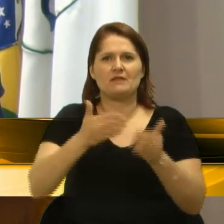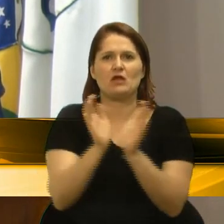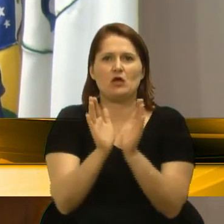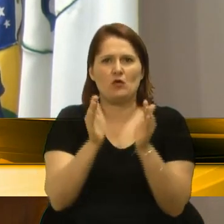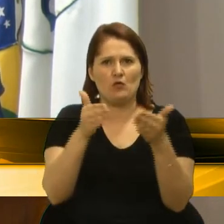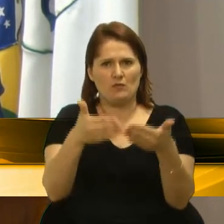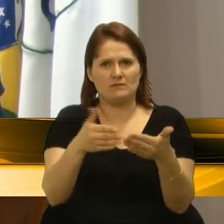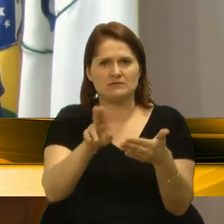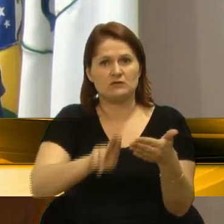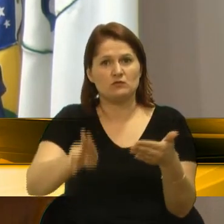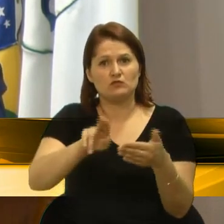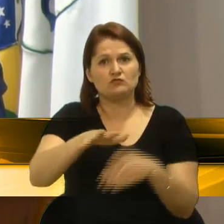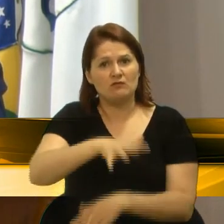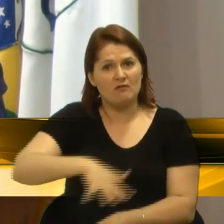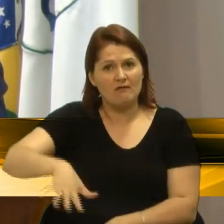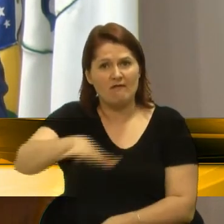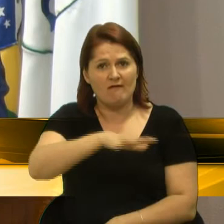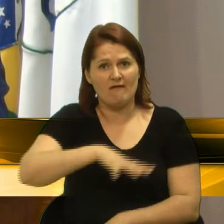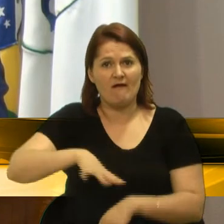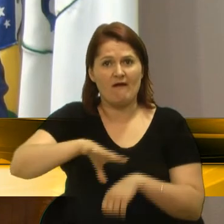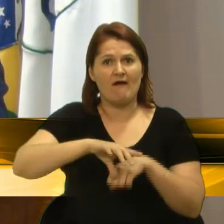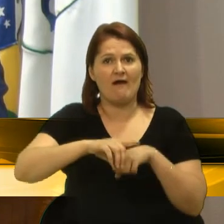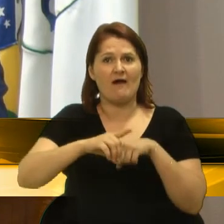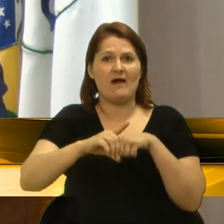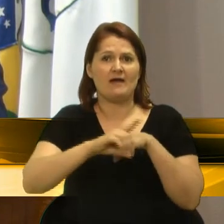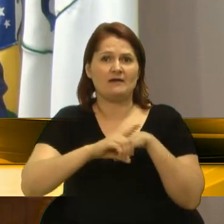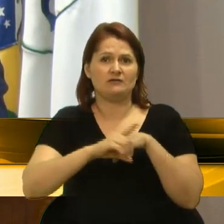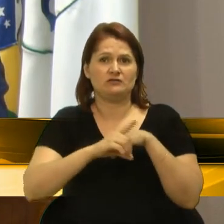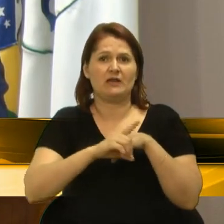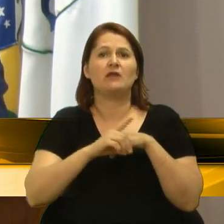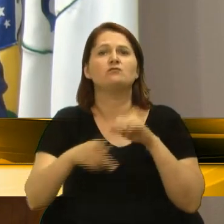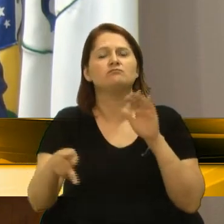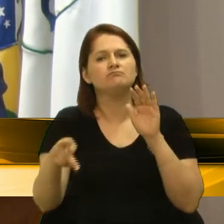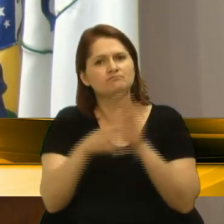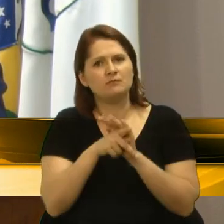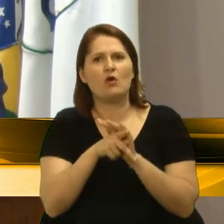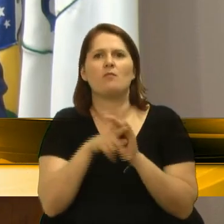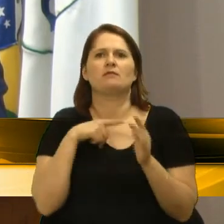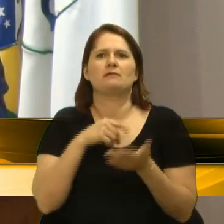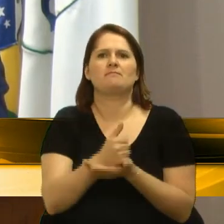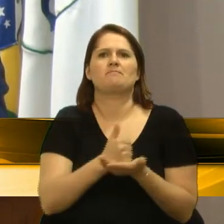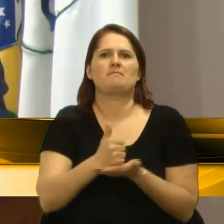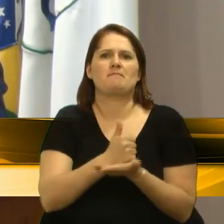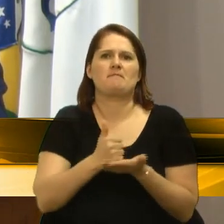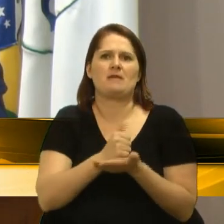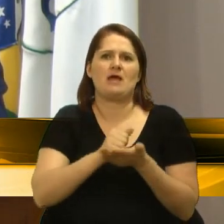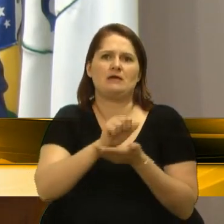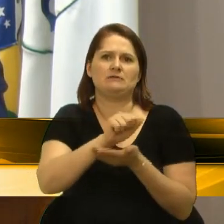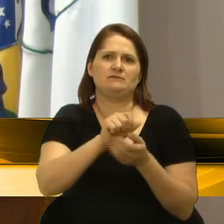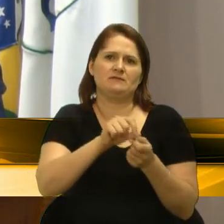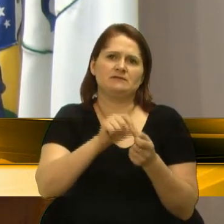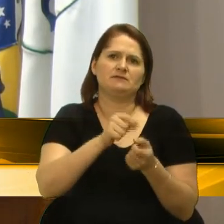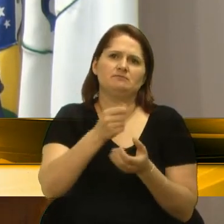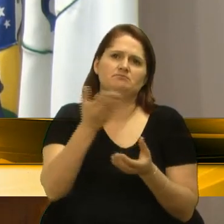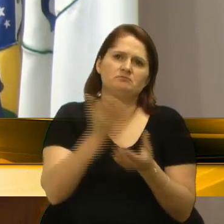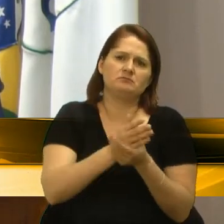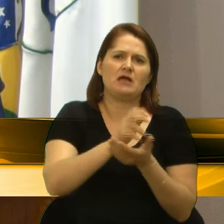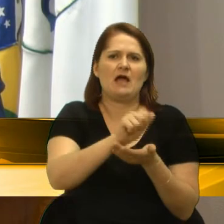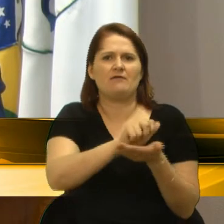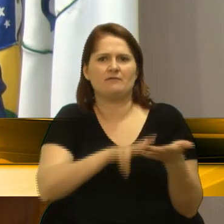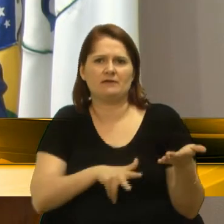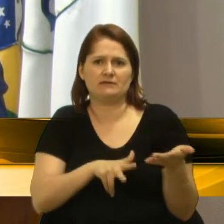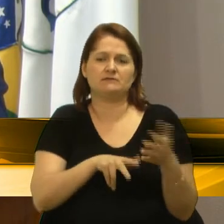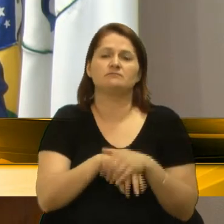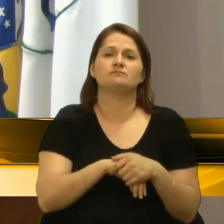suas decisões. Aí está o componente jurídico. Há uma ideia fixa, insisto, parte-se de uma conclusão da